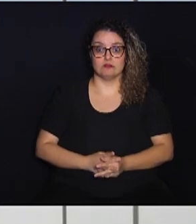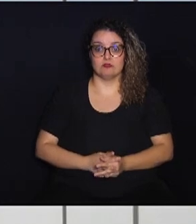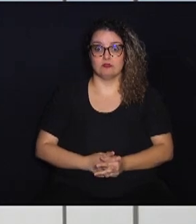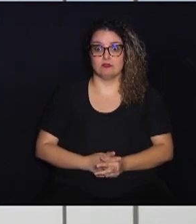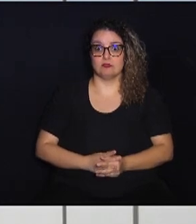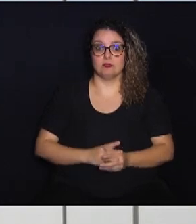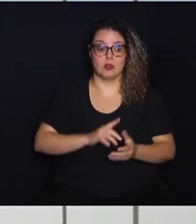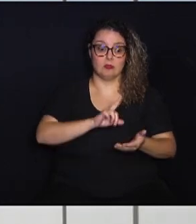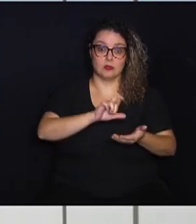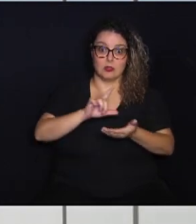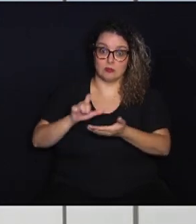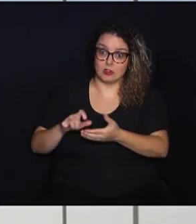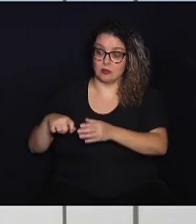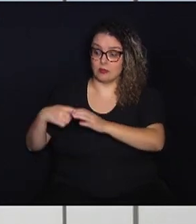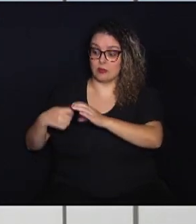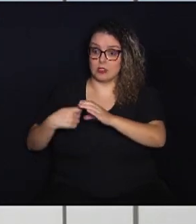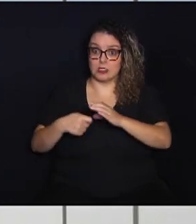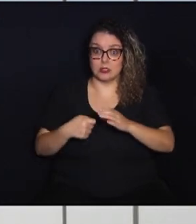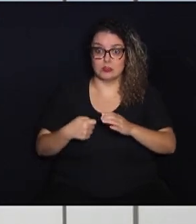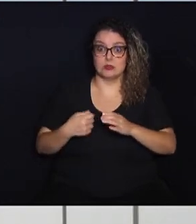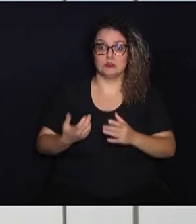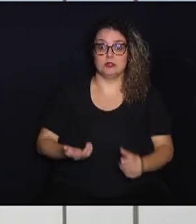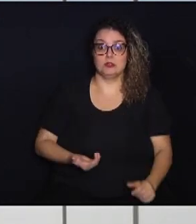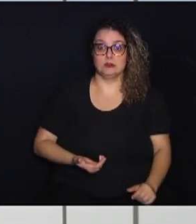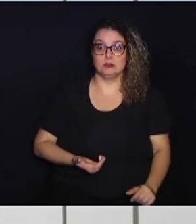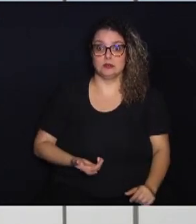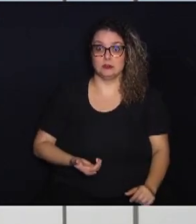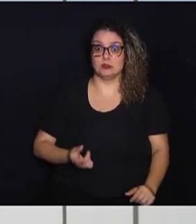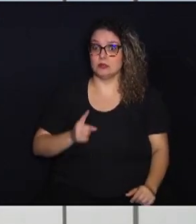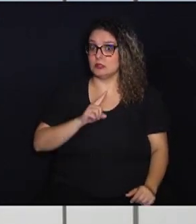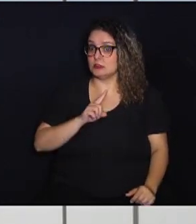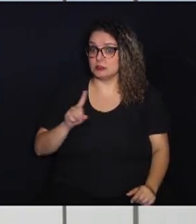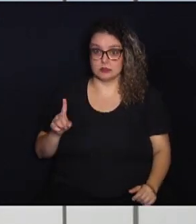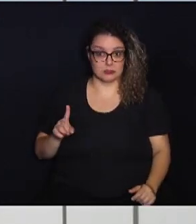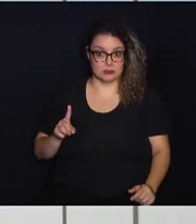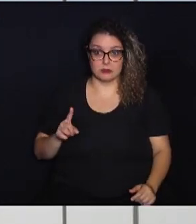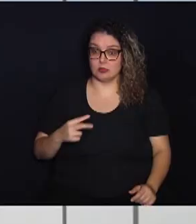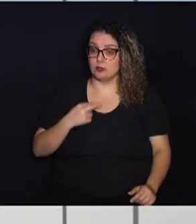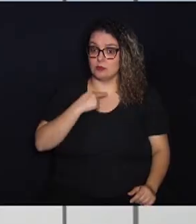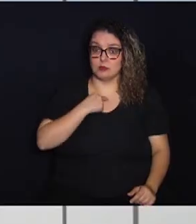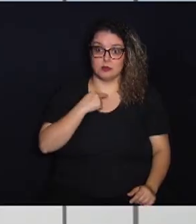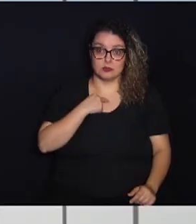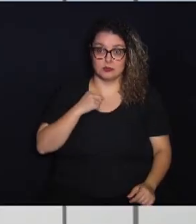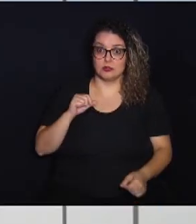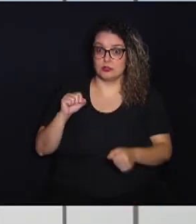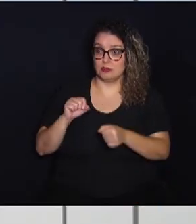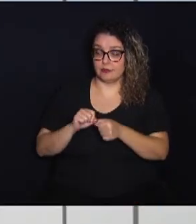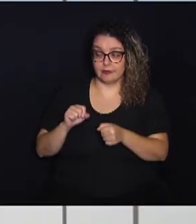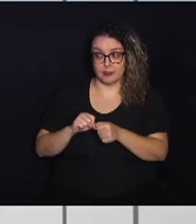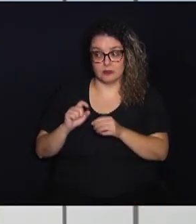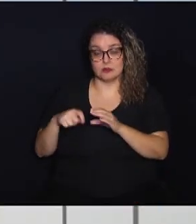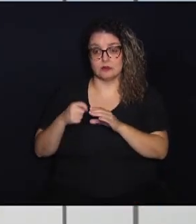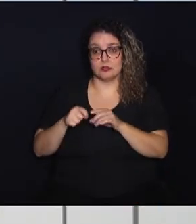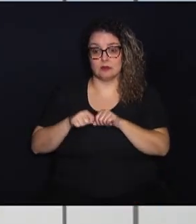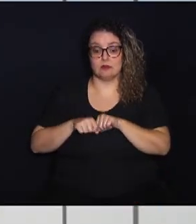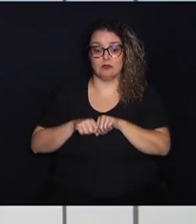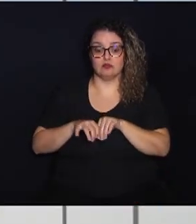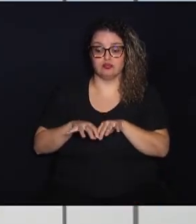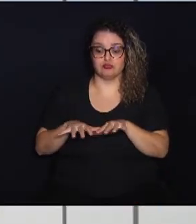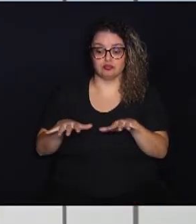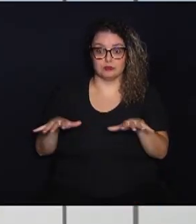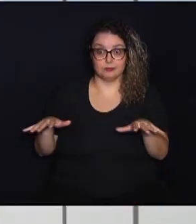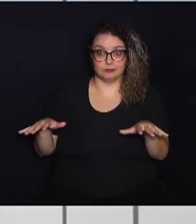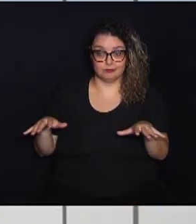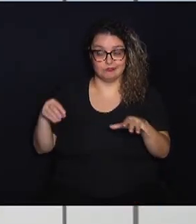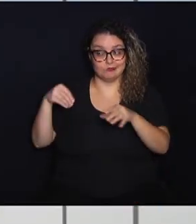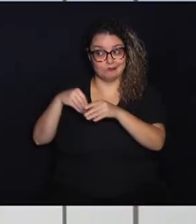tirados fotos, foram gravados vídeos que não deveriam ter sido gravados e feitos e foram distribuídos